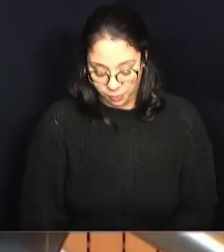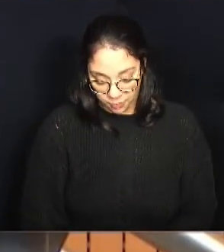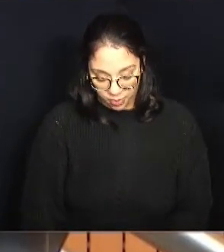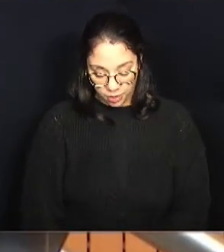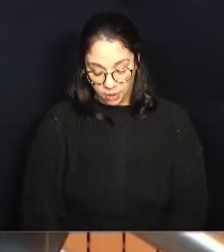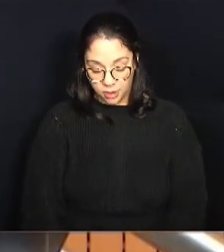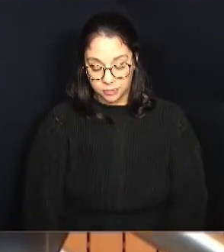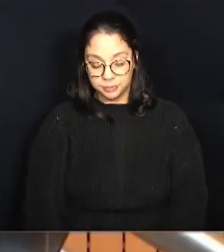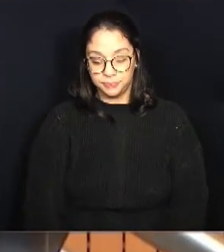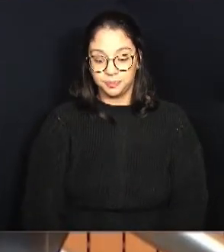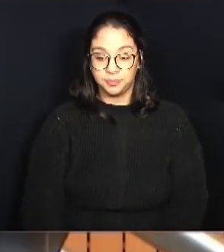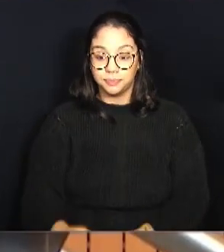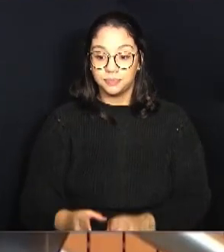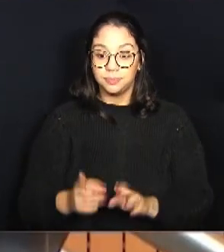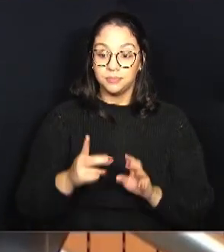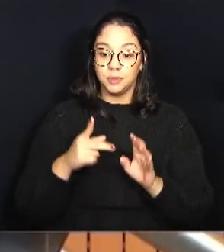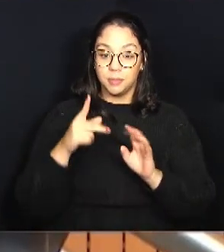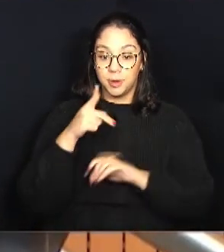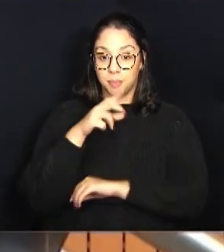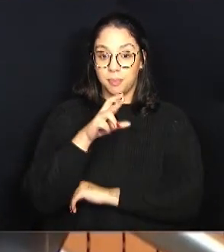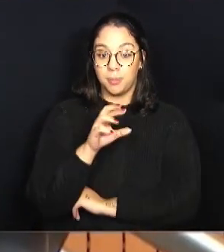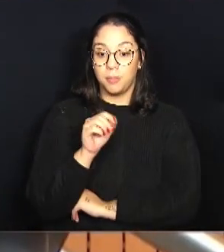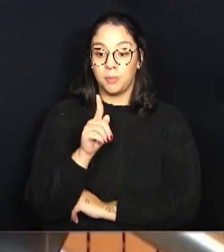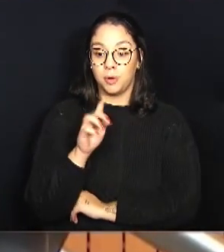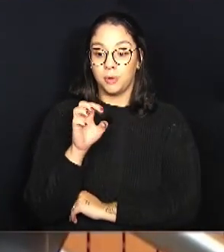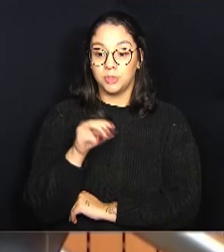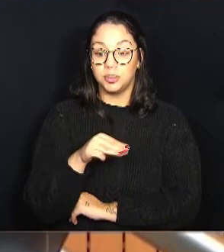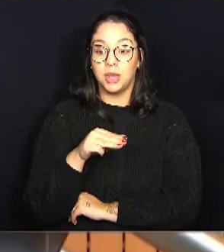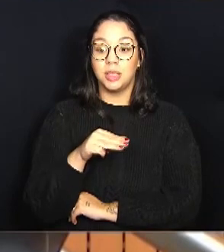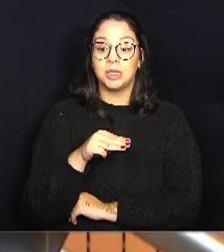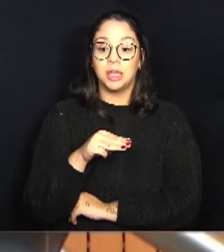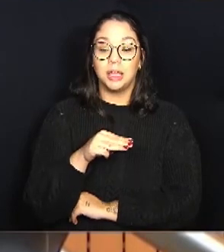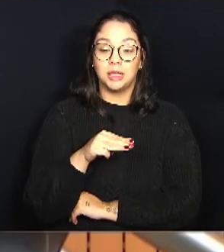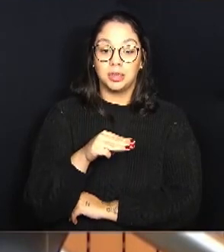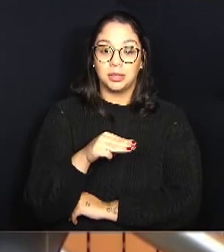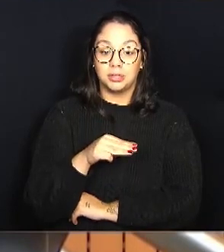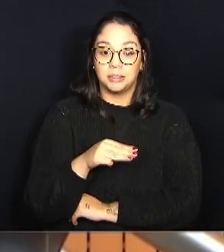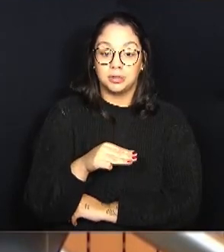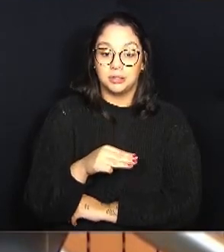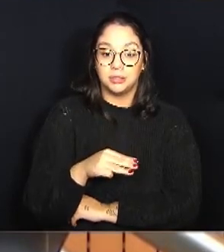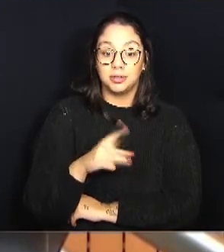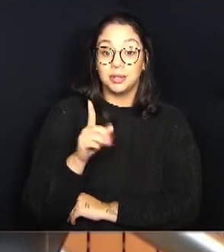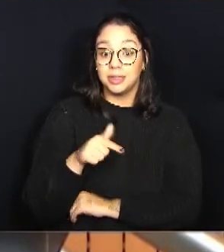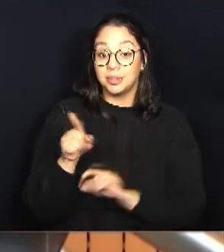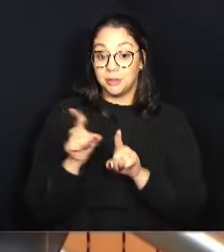Progem. E muito